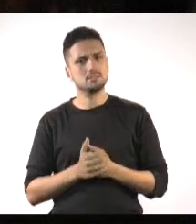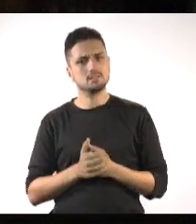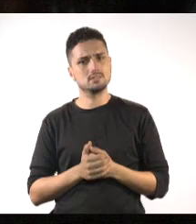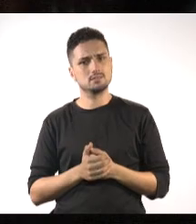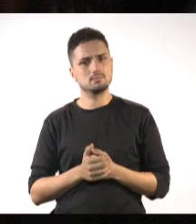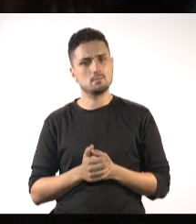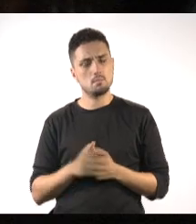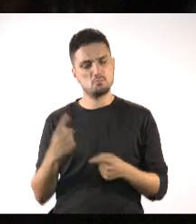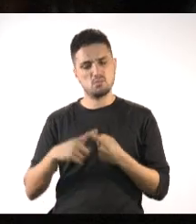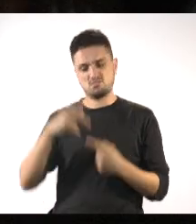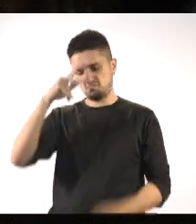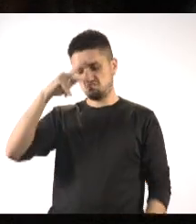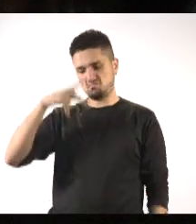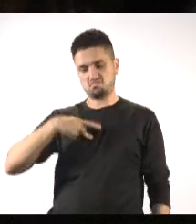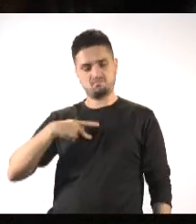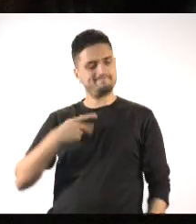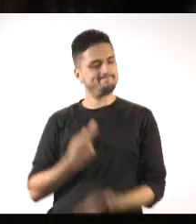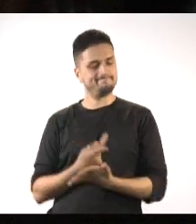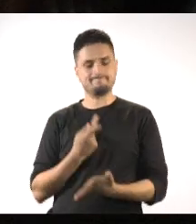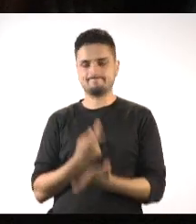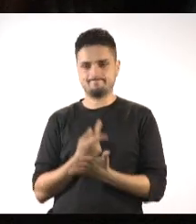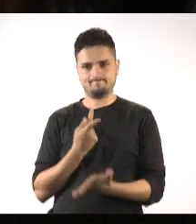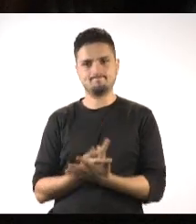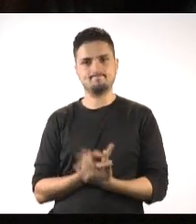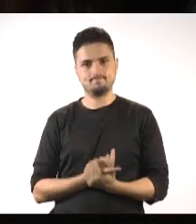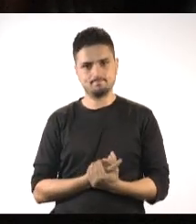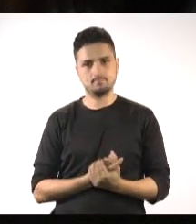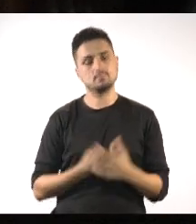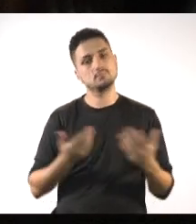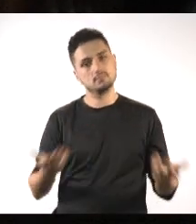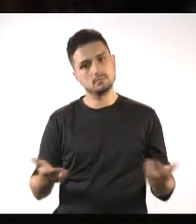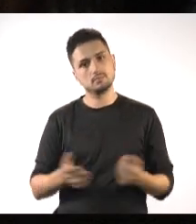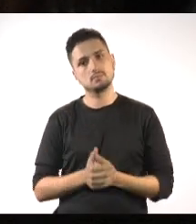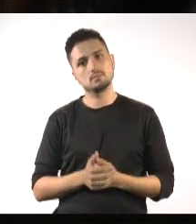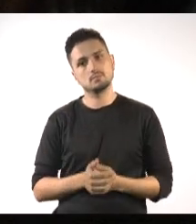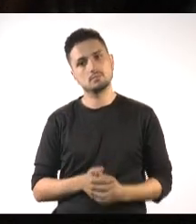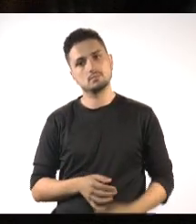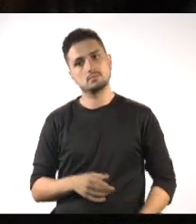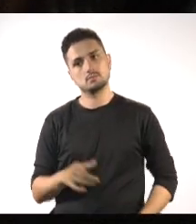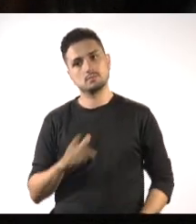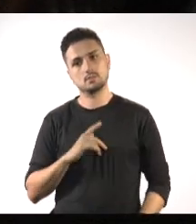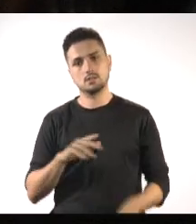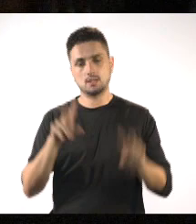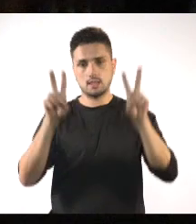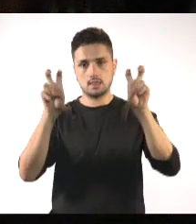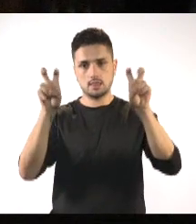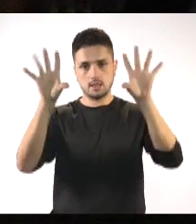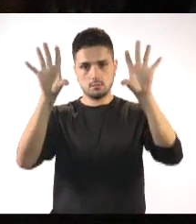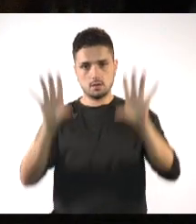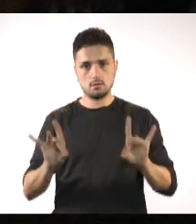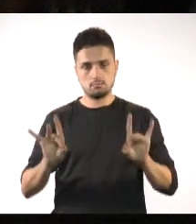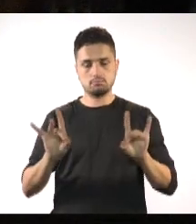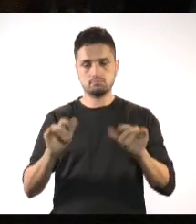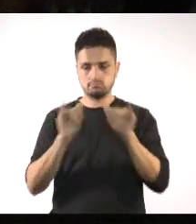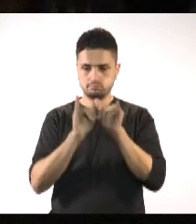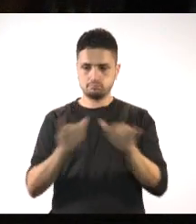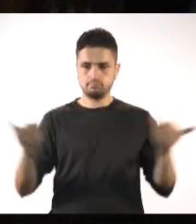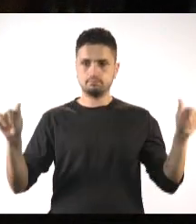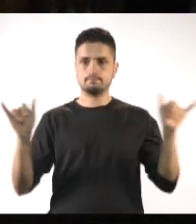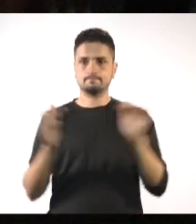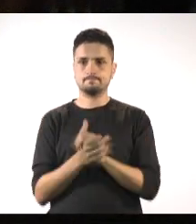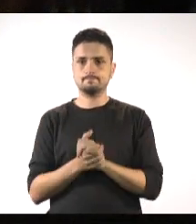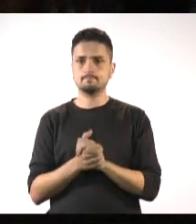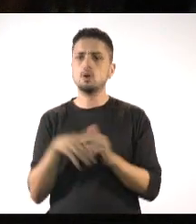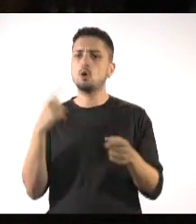ser indiferente a essa realidade. Então, quando o tema vem sendo trazido, não é? Viu, mas com